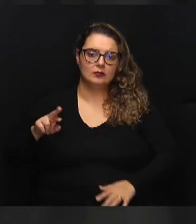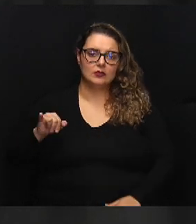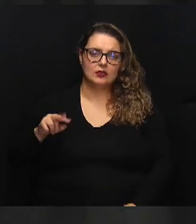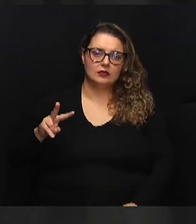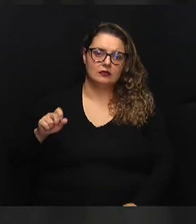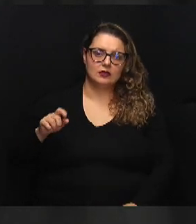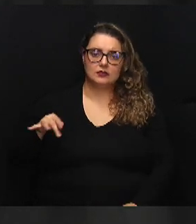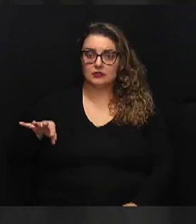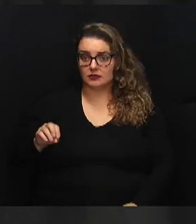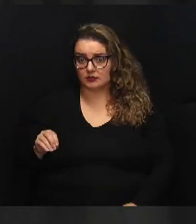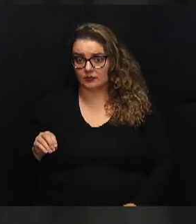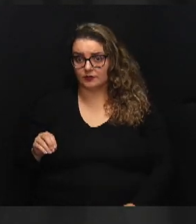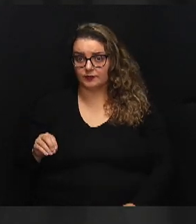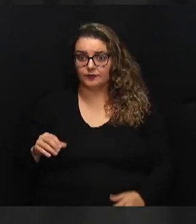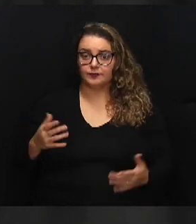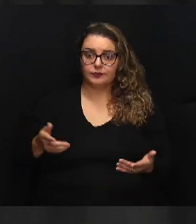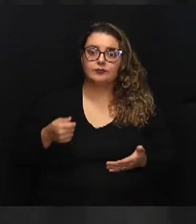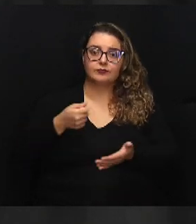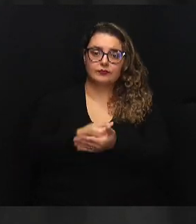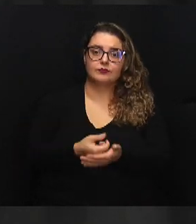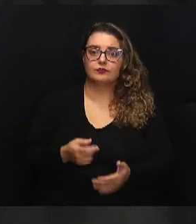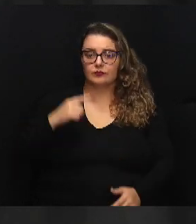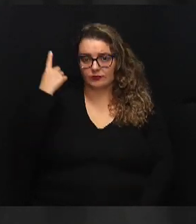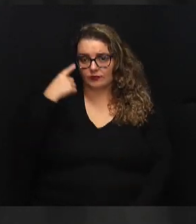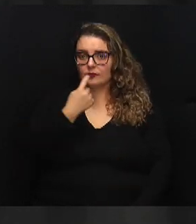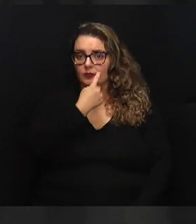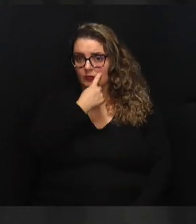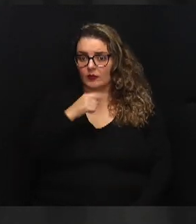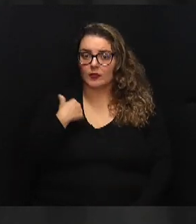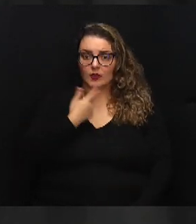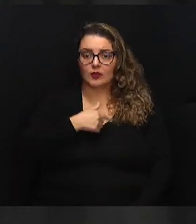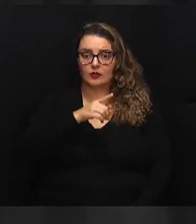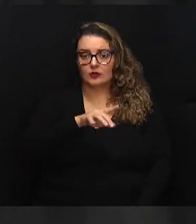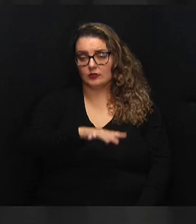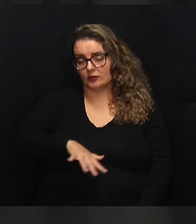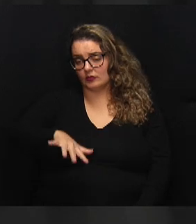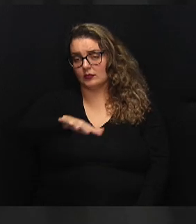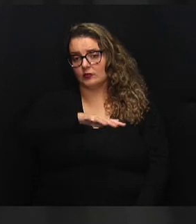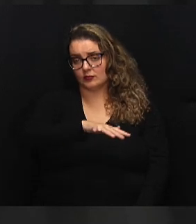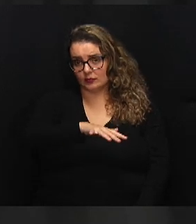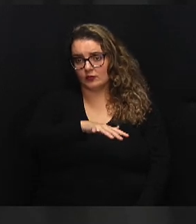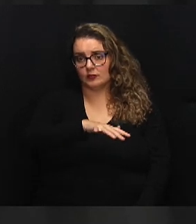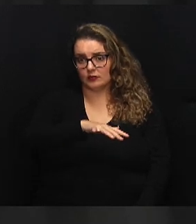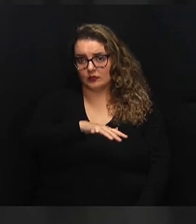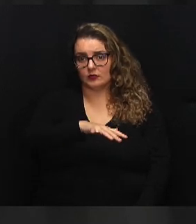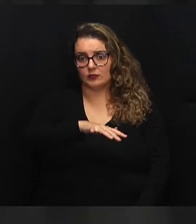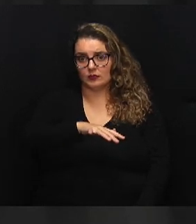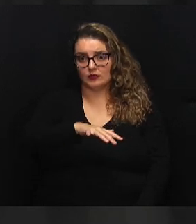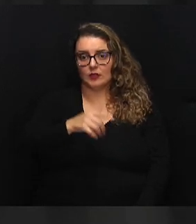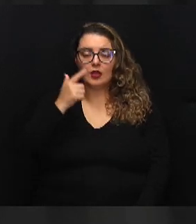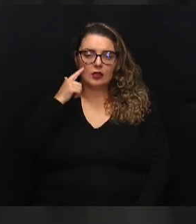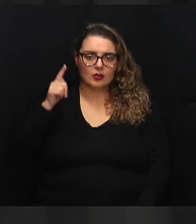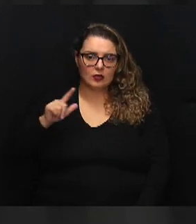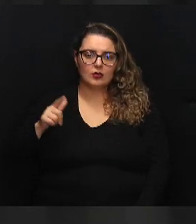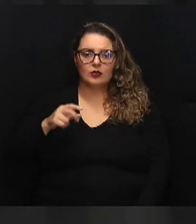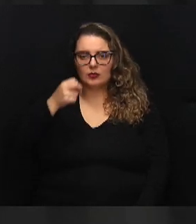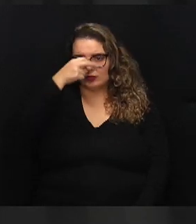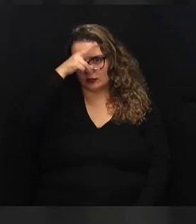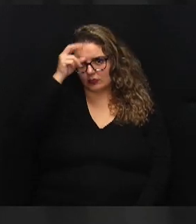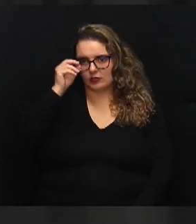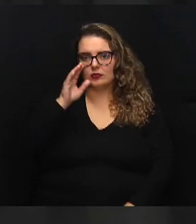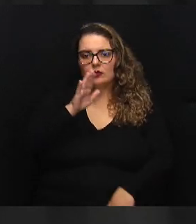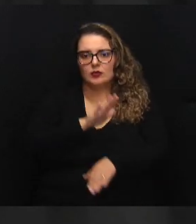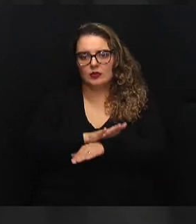Então, mas eu posso garantir, Mirna, que o nosso distrito é um dos distritos, é claro que o prefeito nos ajuda,